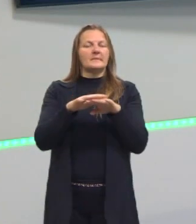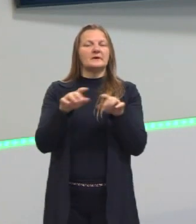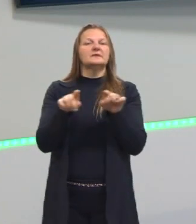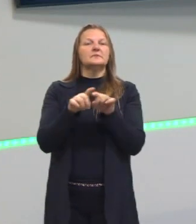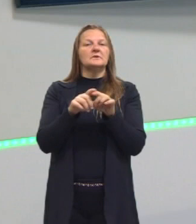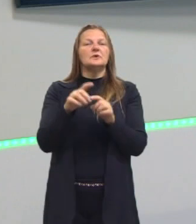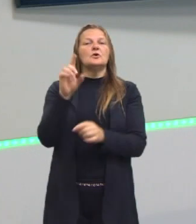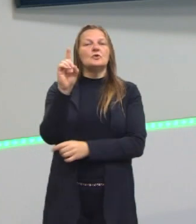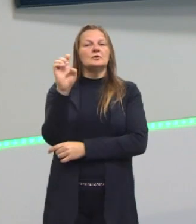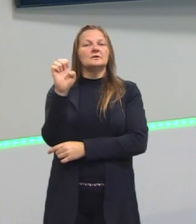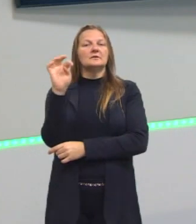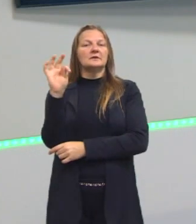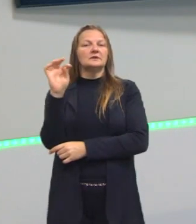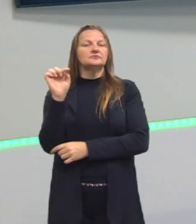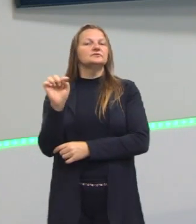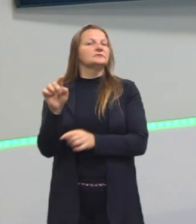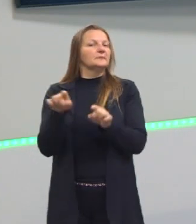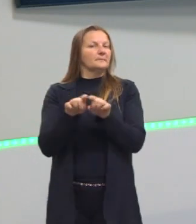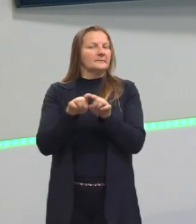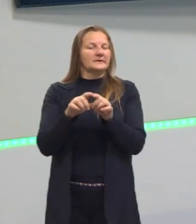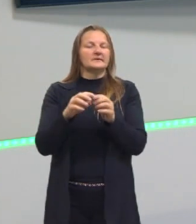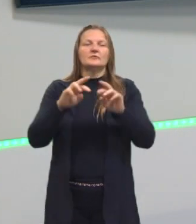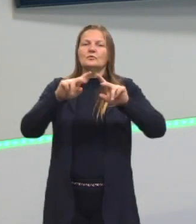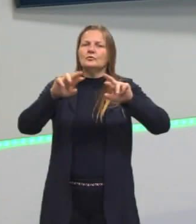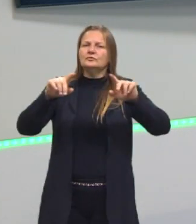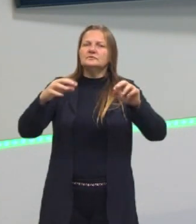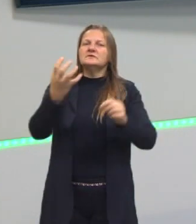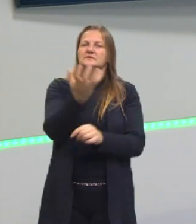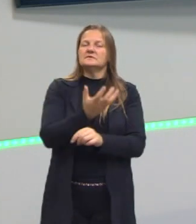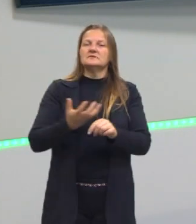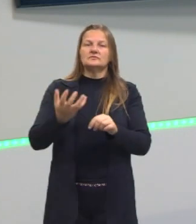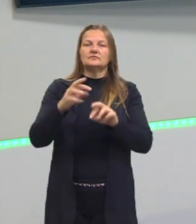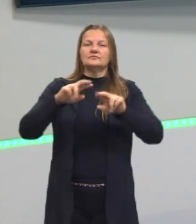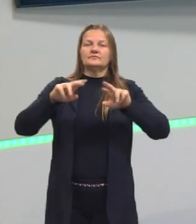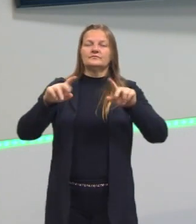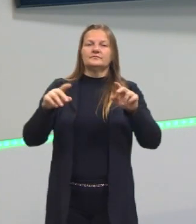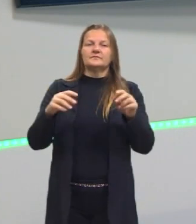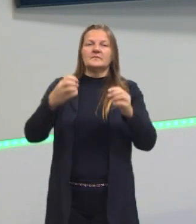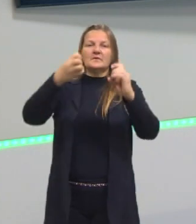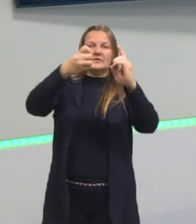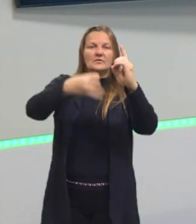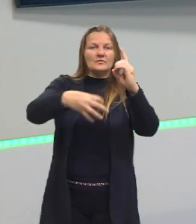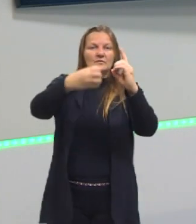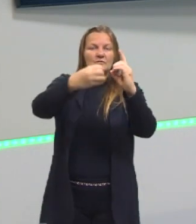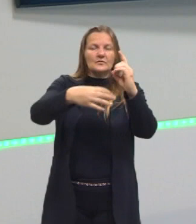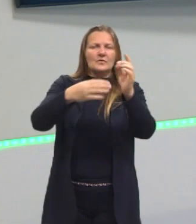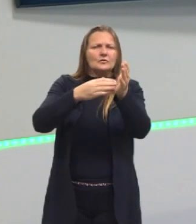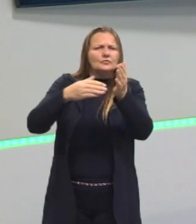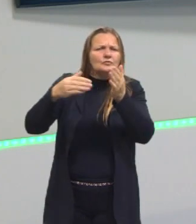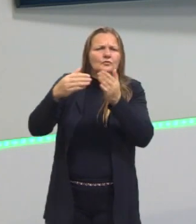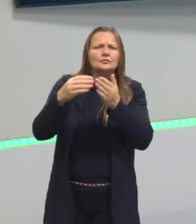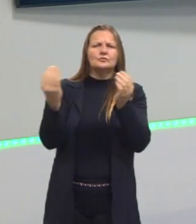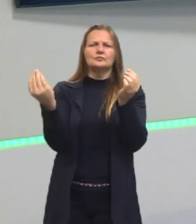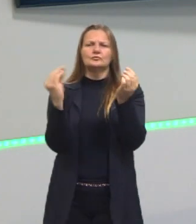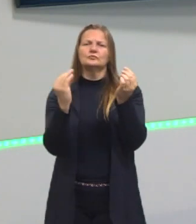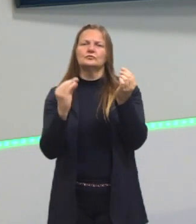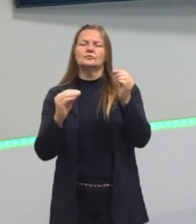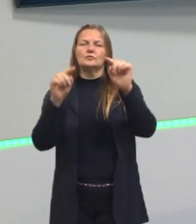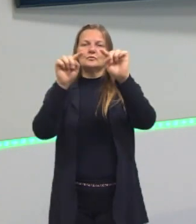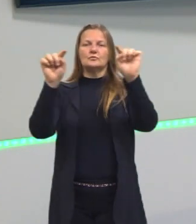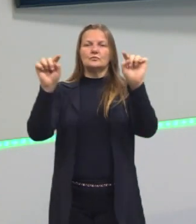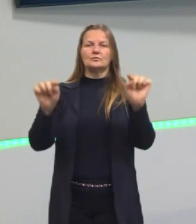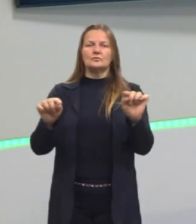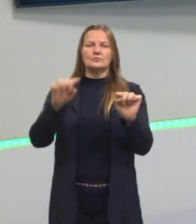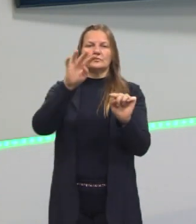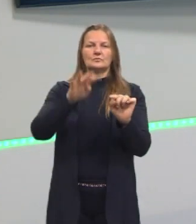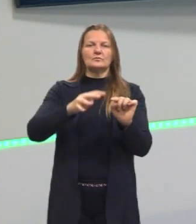matemática, o determinante também não. Embora ele descreva de uma forma simplificada todos os elementos da matriz,